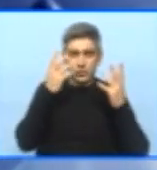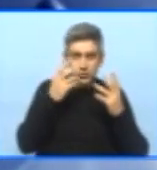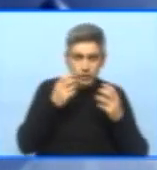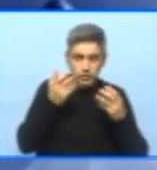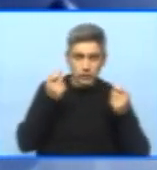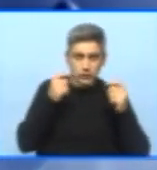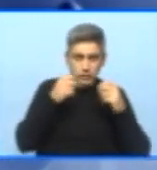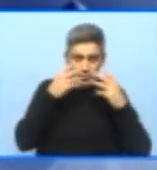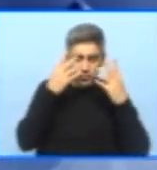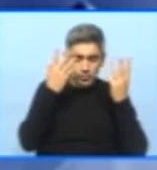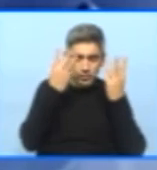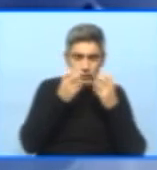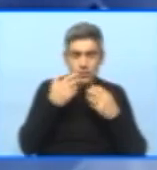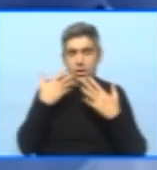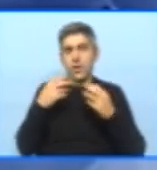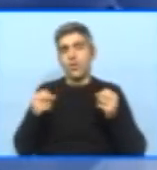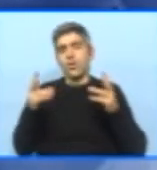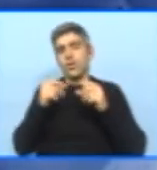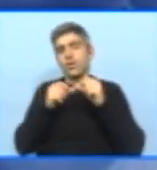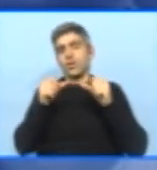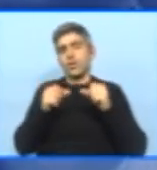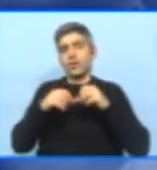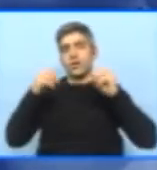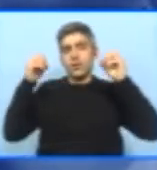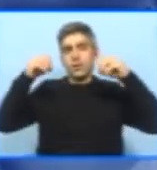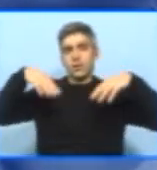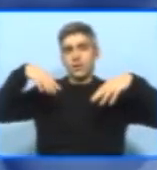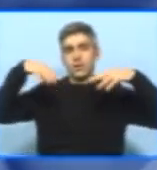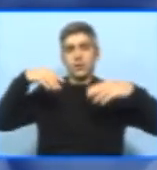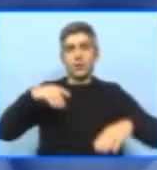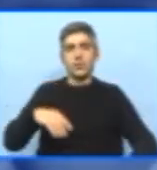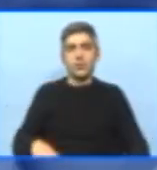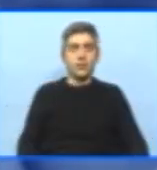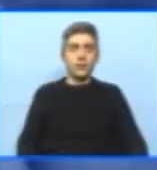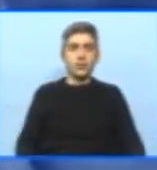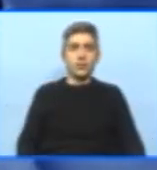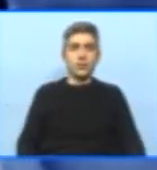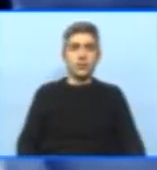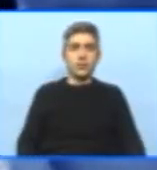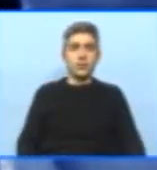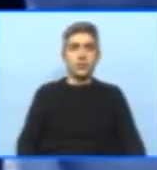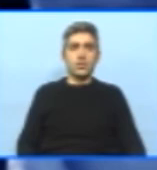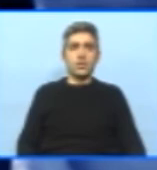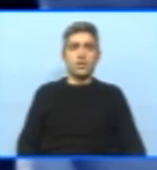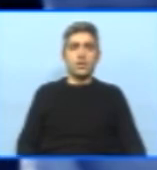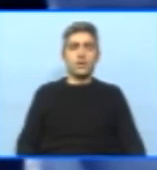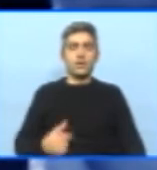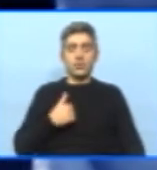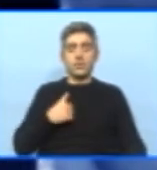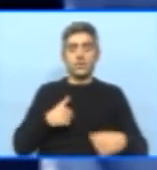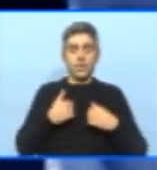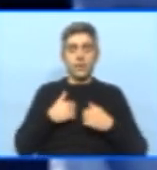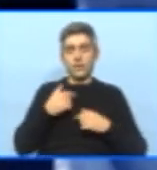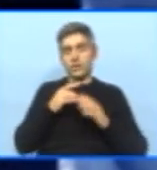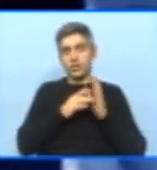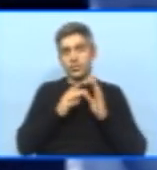um novo sistema de iluminação, não é que os cristãos têm um novo sistema de iluminação, não é isso que está. É que a pessoa de Jesus, é Ele que é a luz,